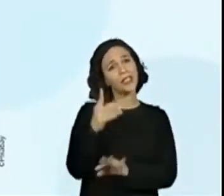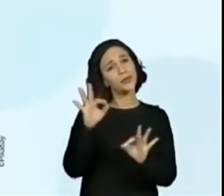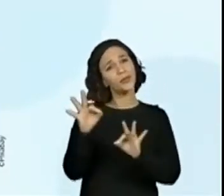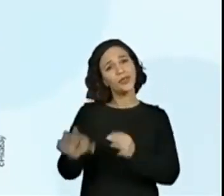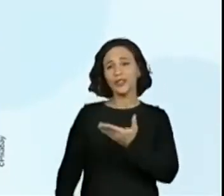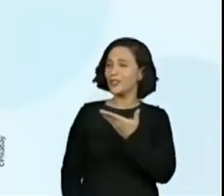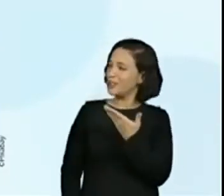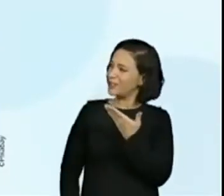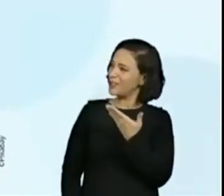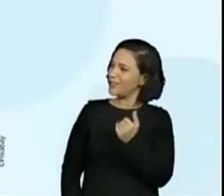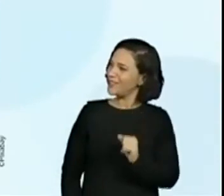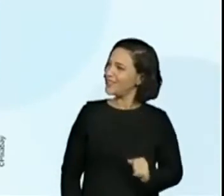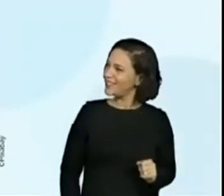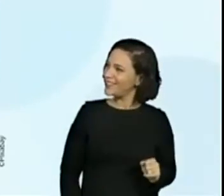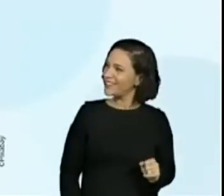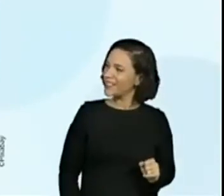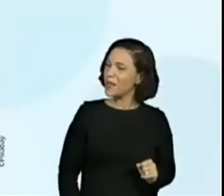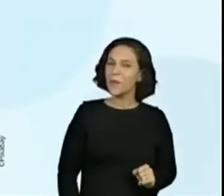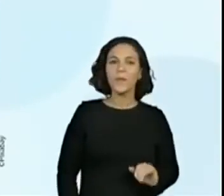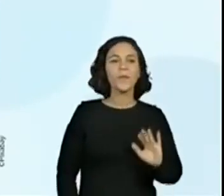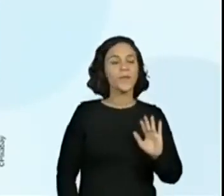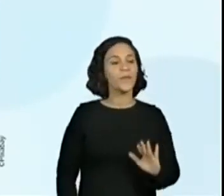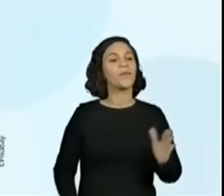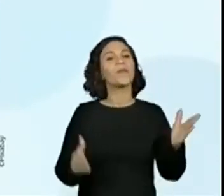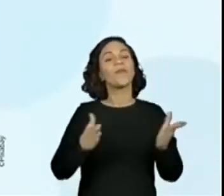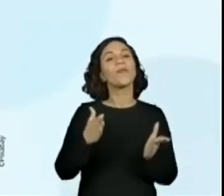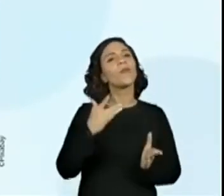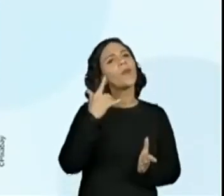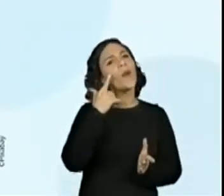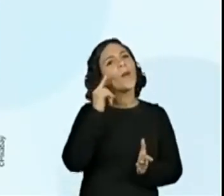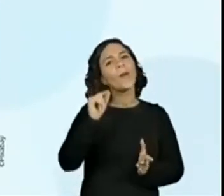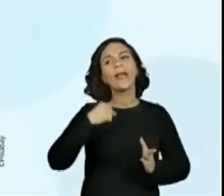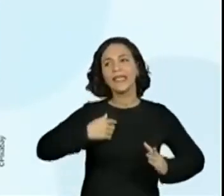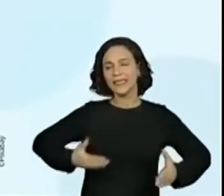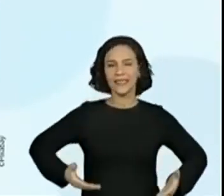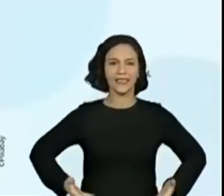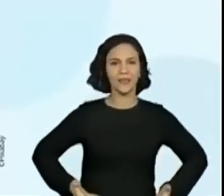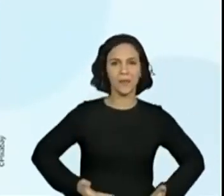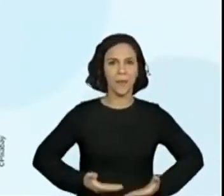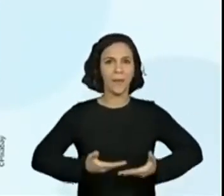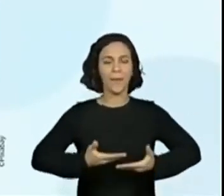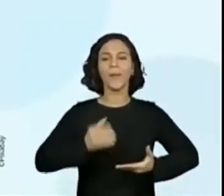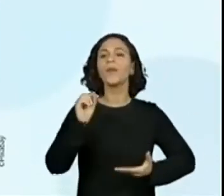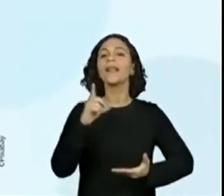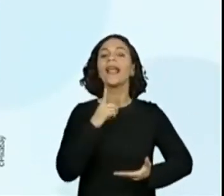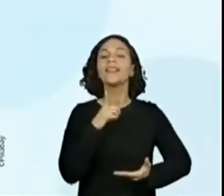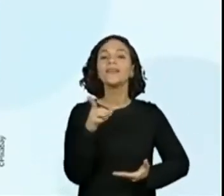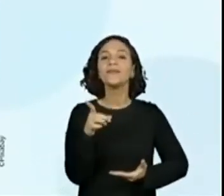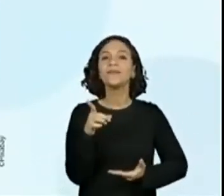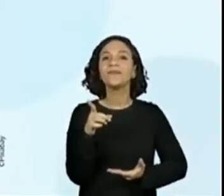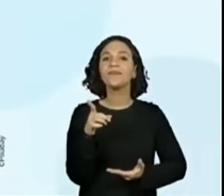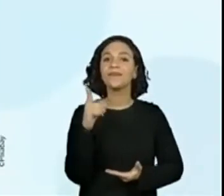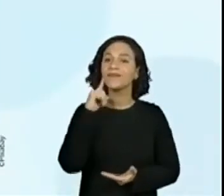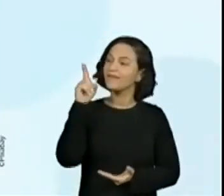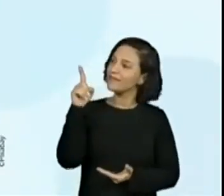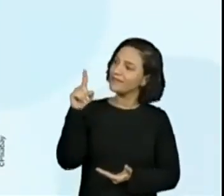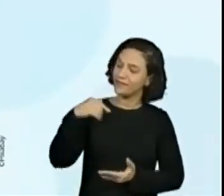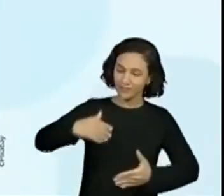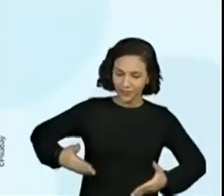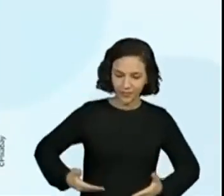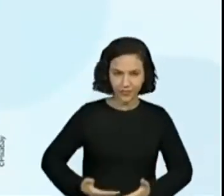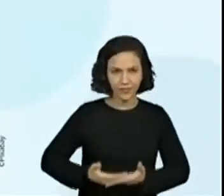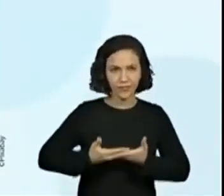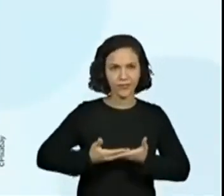bonitinho. Mas vamos atentar para o que está a mais aí na imagem. Olha só. Ele está segurando ali